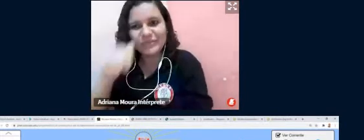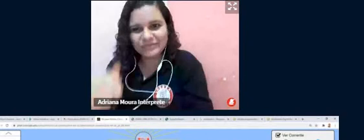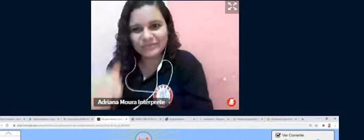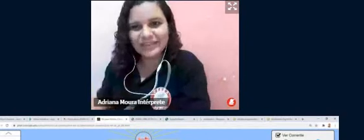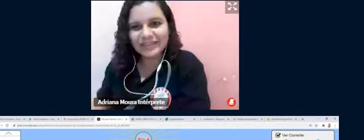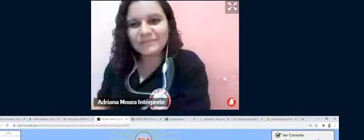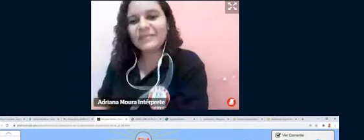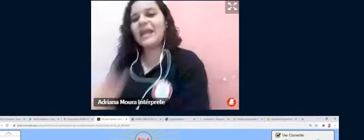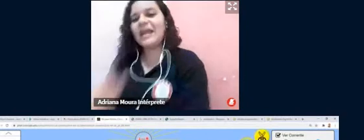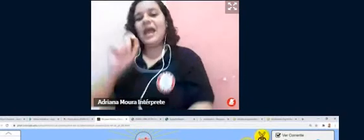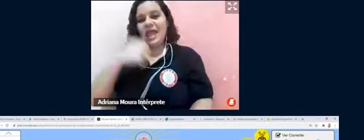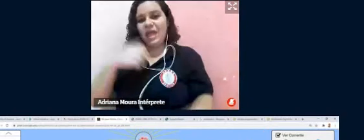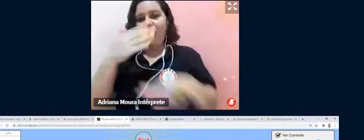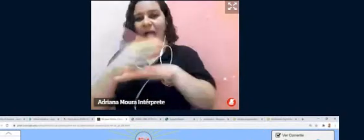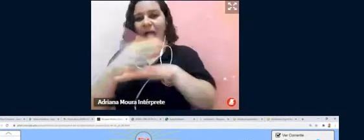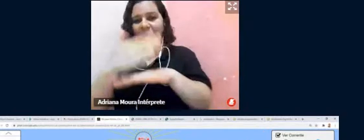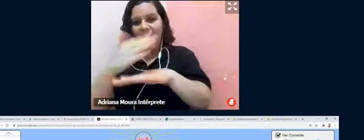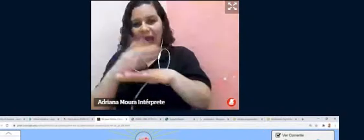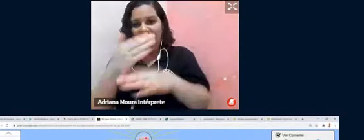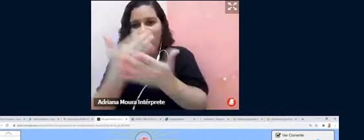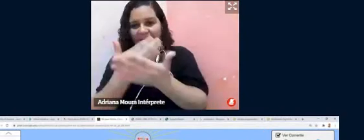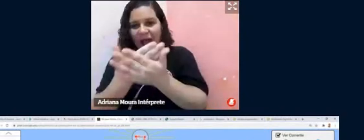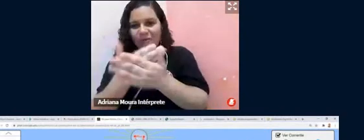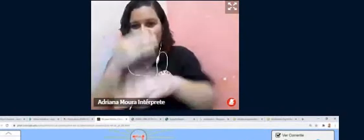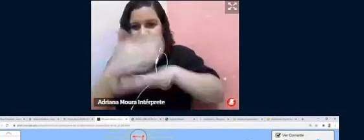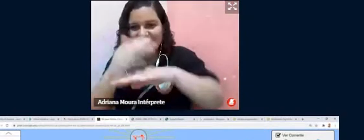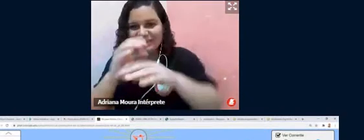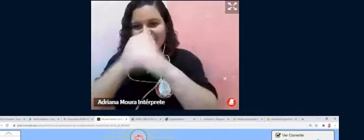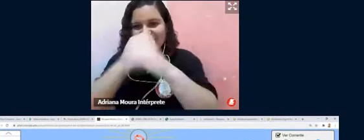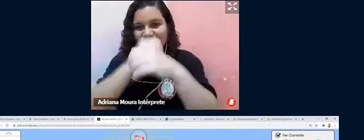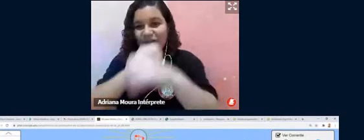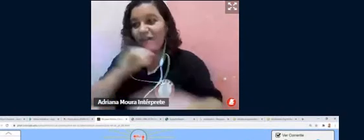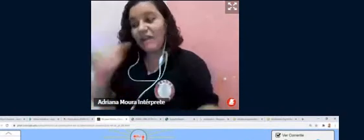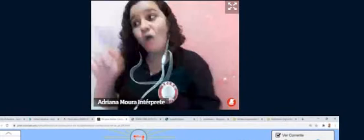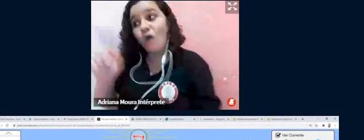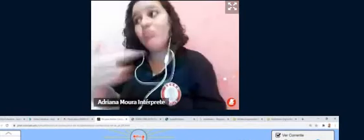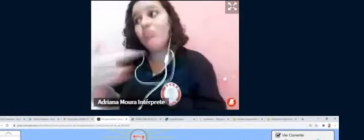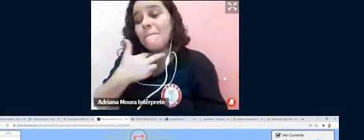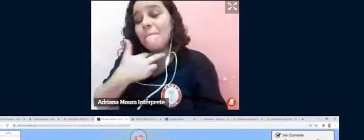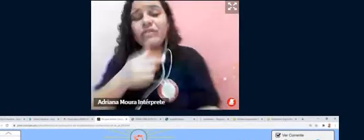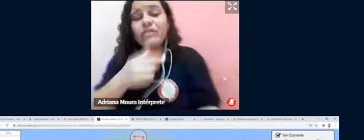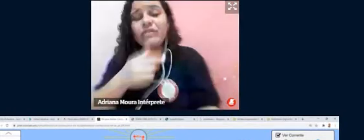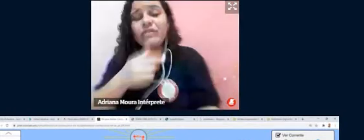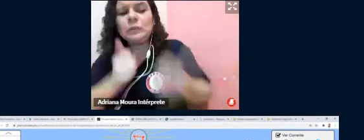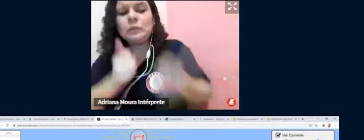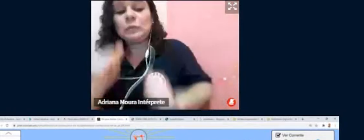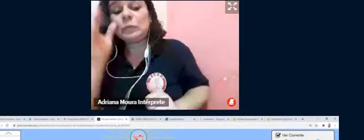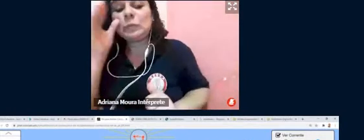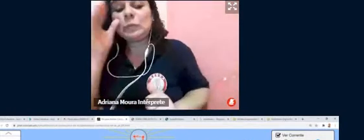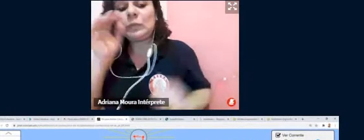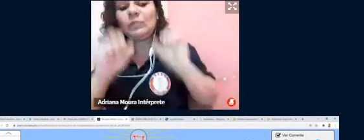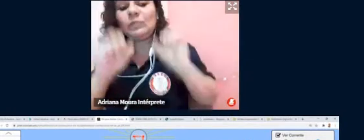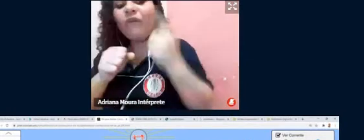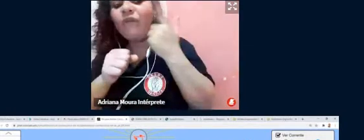curioso que quando eu dava aula de prática de laboratório, eu falo, não deve fazer isso. e o estudante ele fica com aquela vontade. Basta você dizer que não